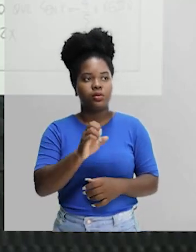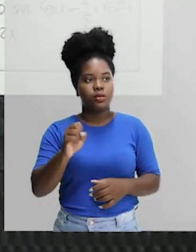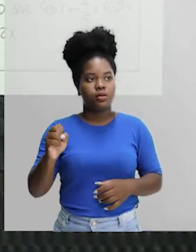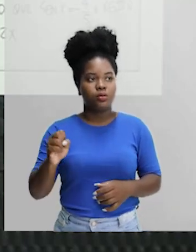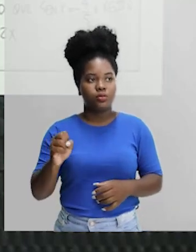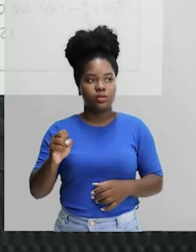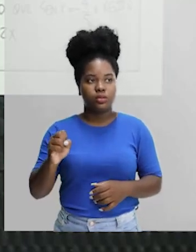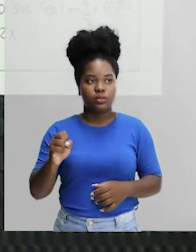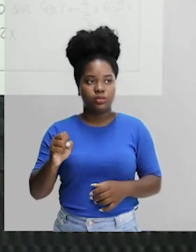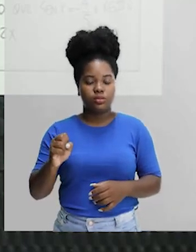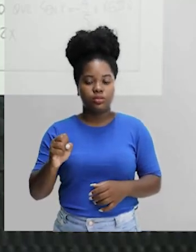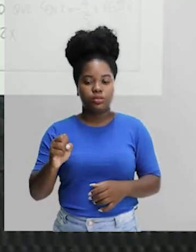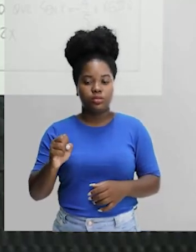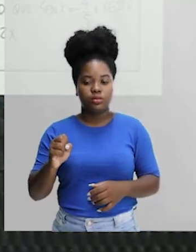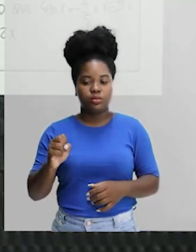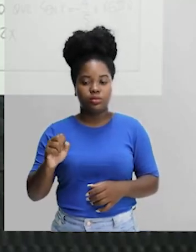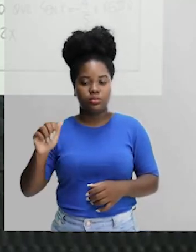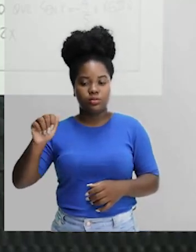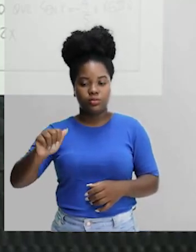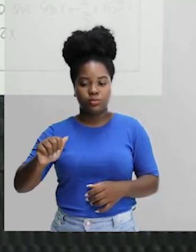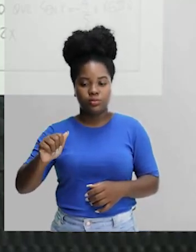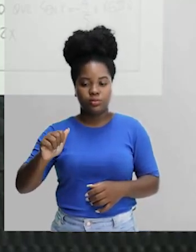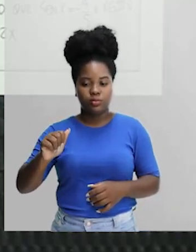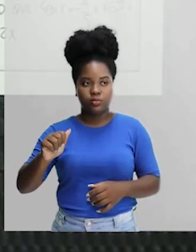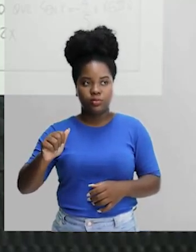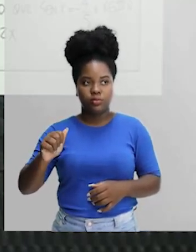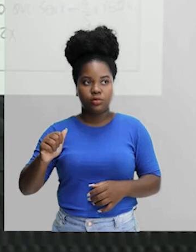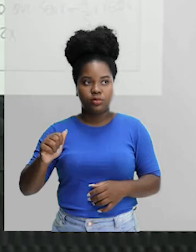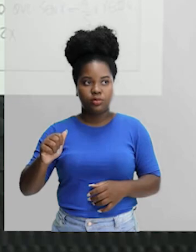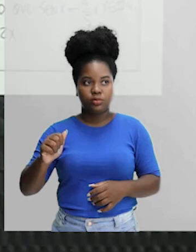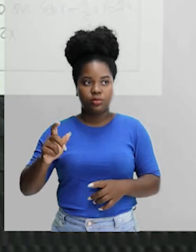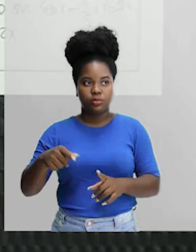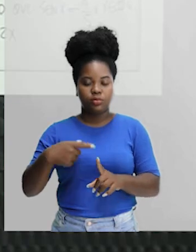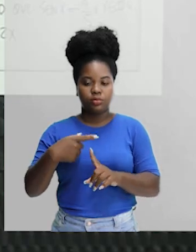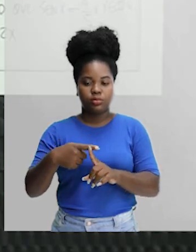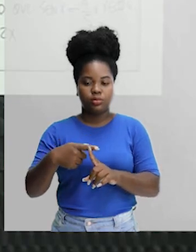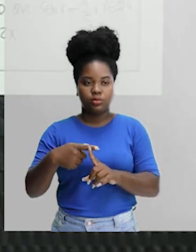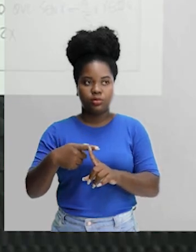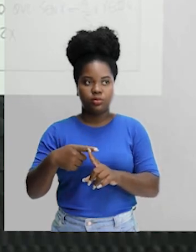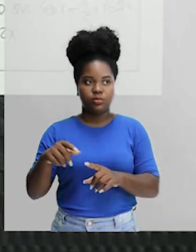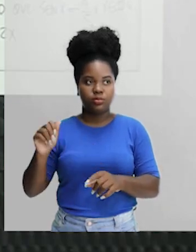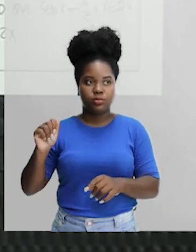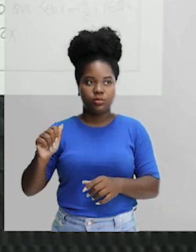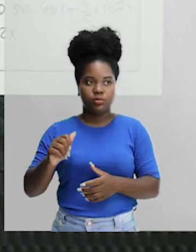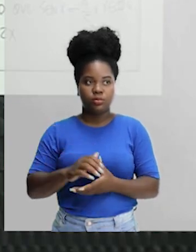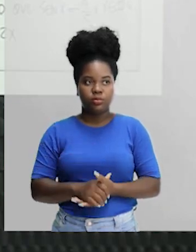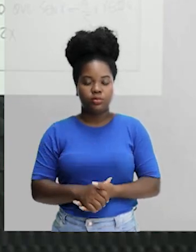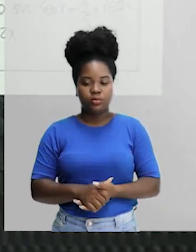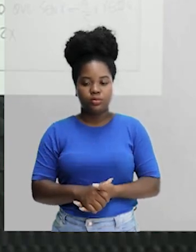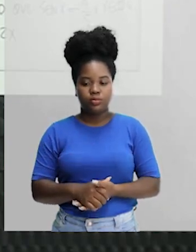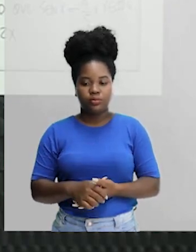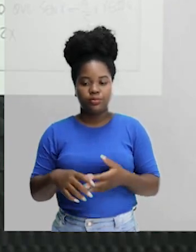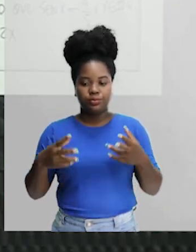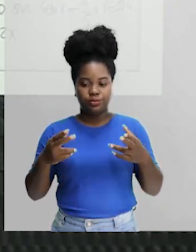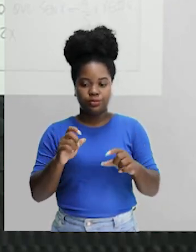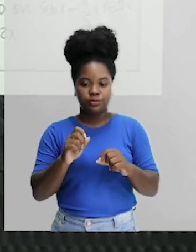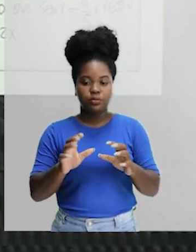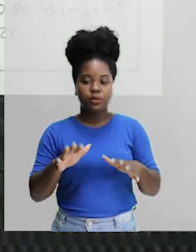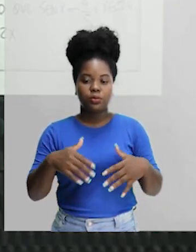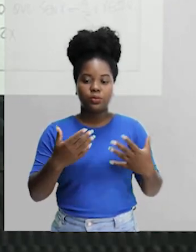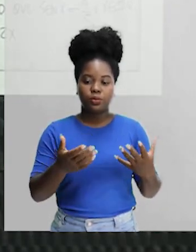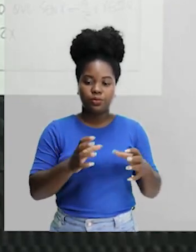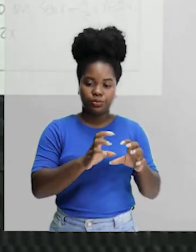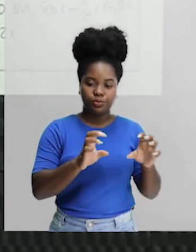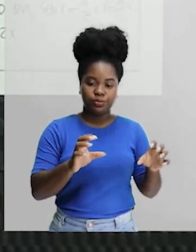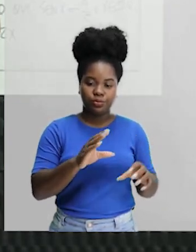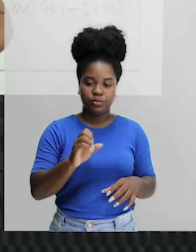Cosseno de A mais A. Como é que é a fórmula do